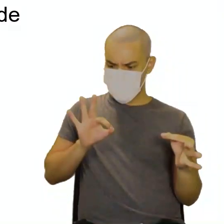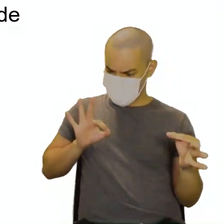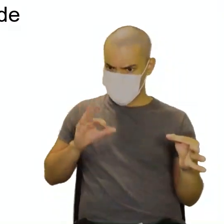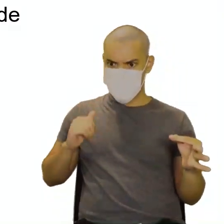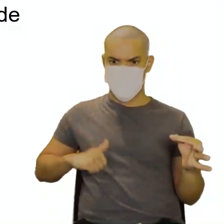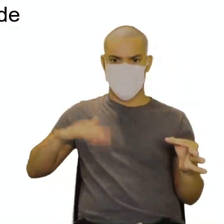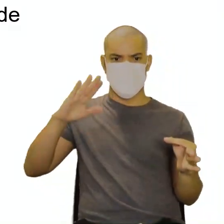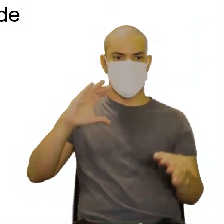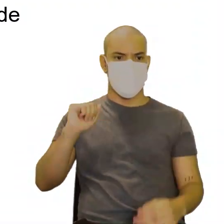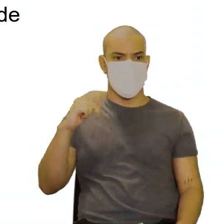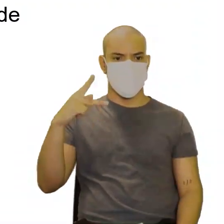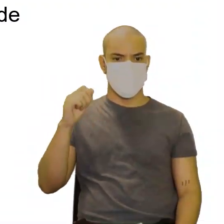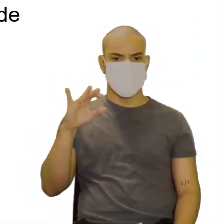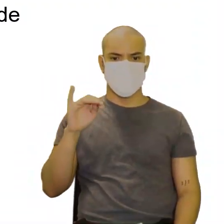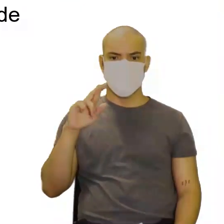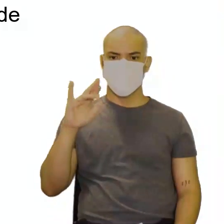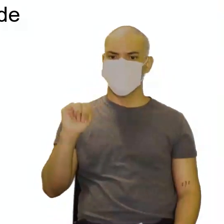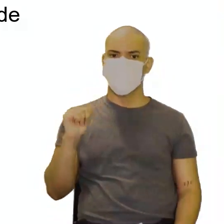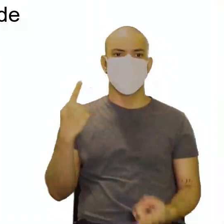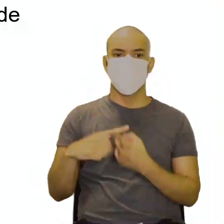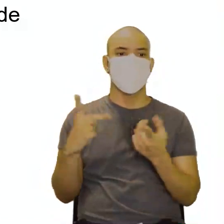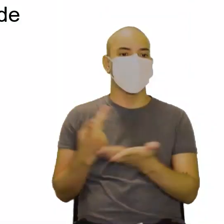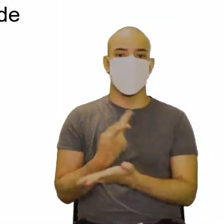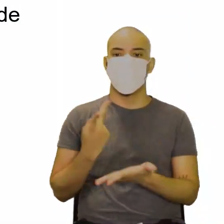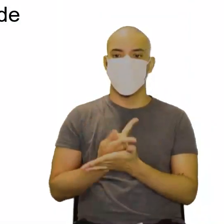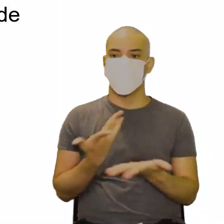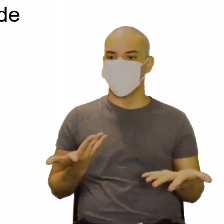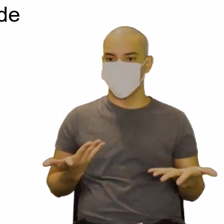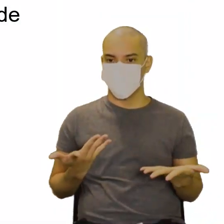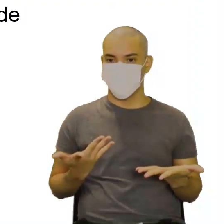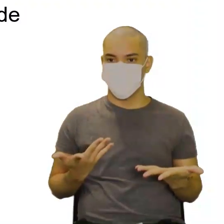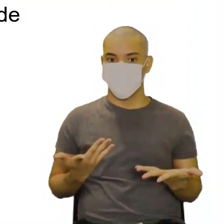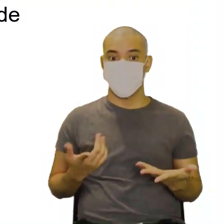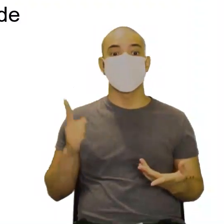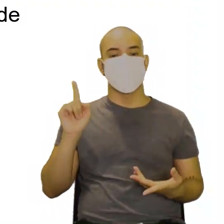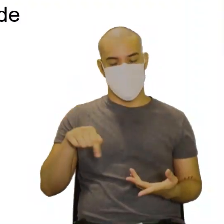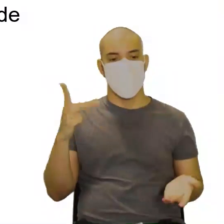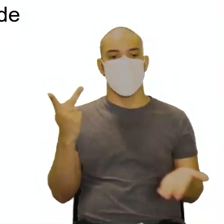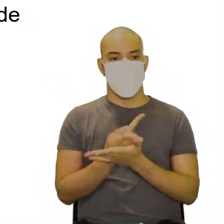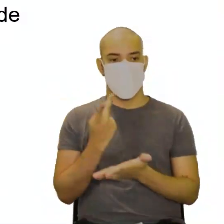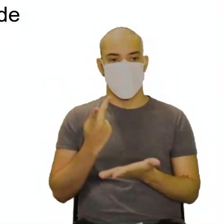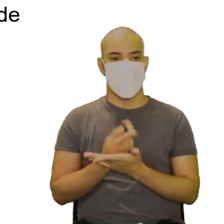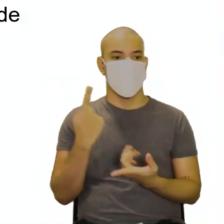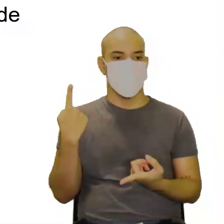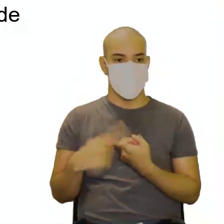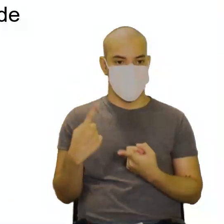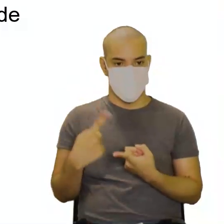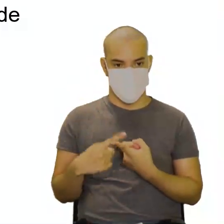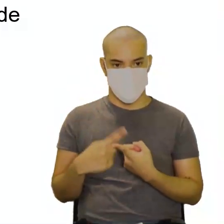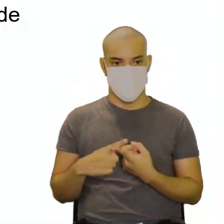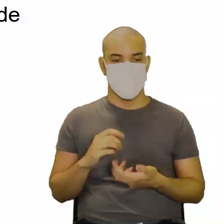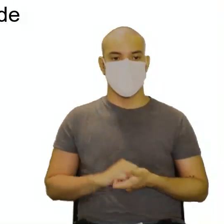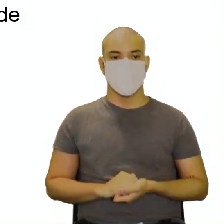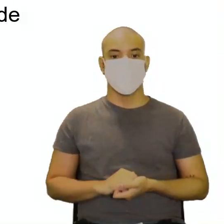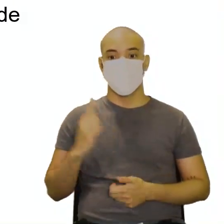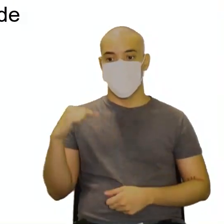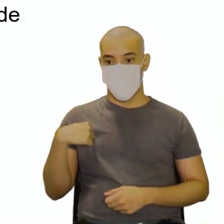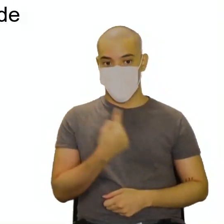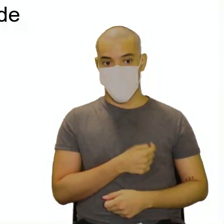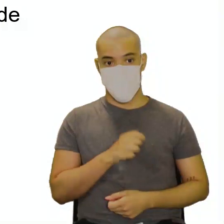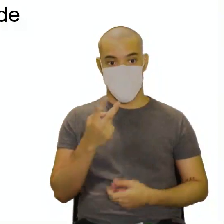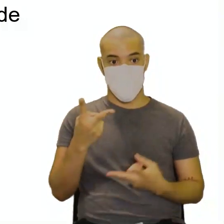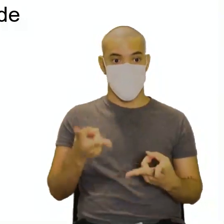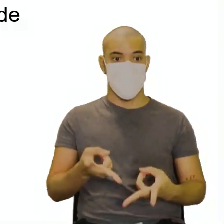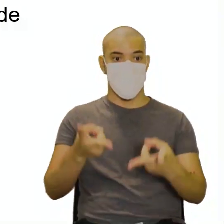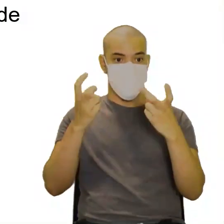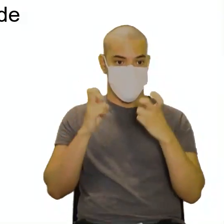será a capacitância. Pessoal, por que está errado essa daí? Está errado pelo seguinte, olha só. Nós podemos ver que a distância